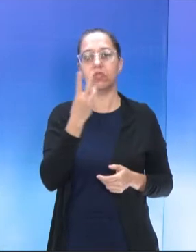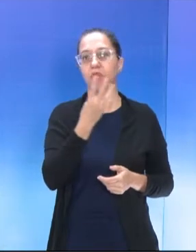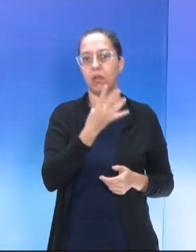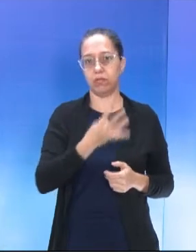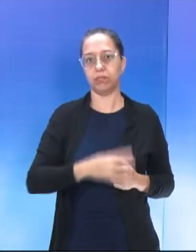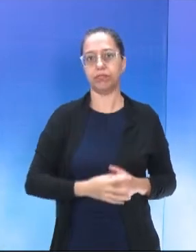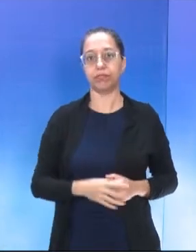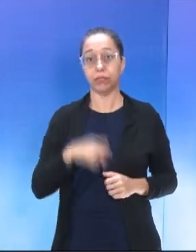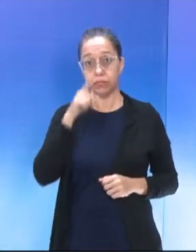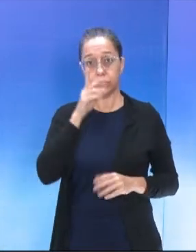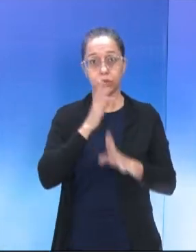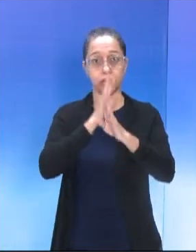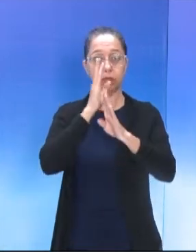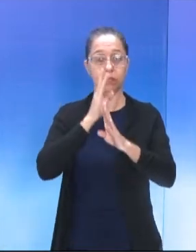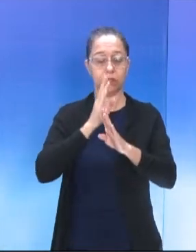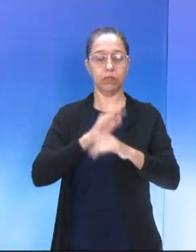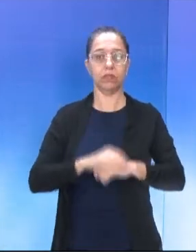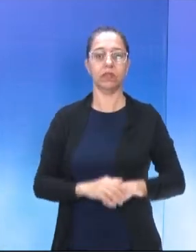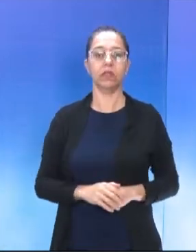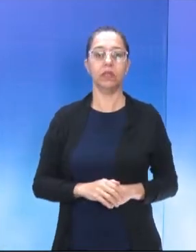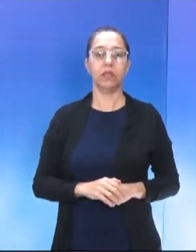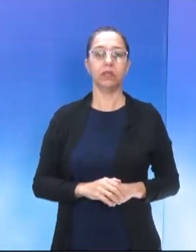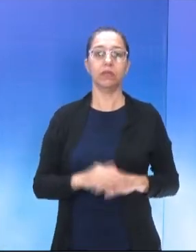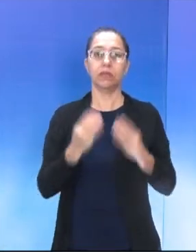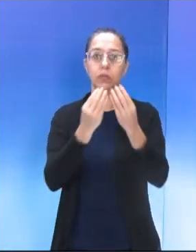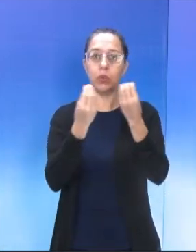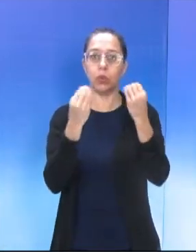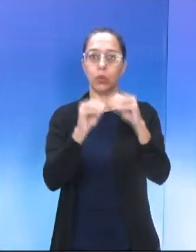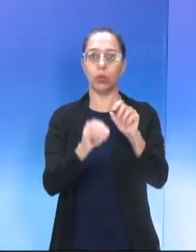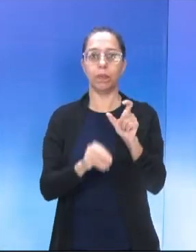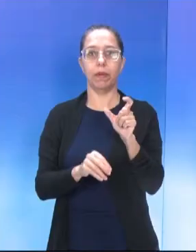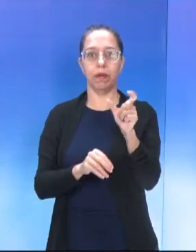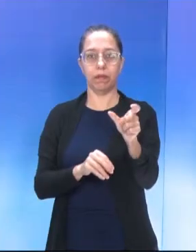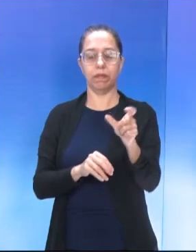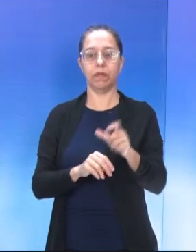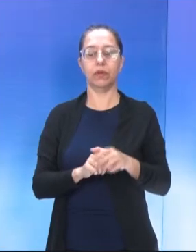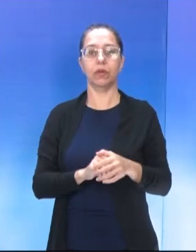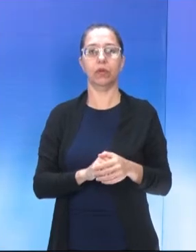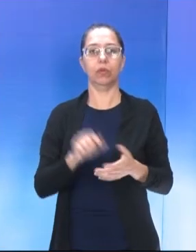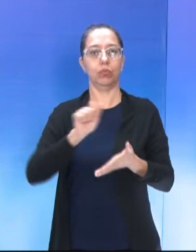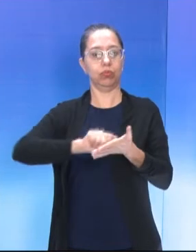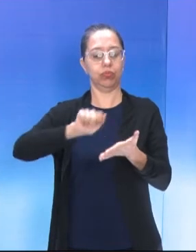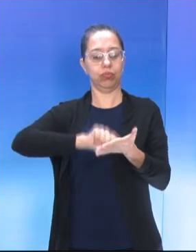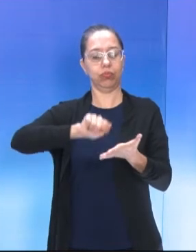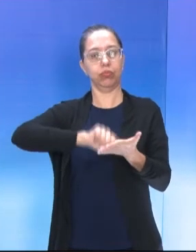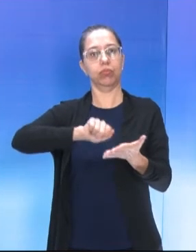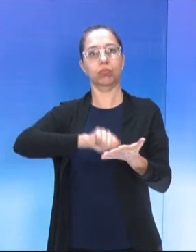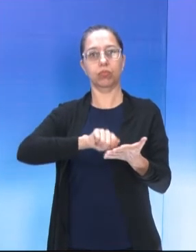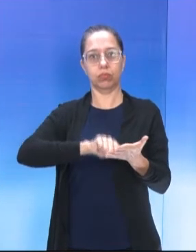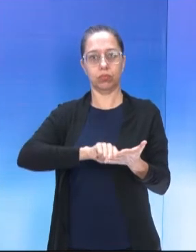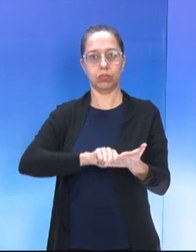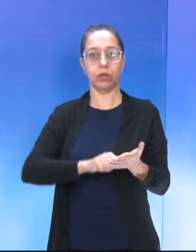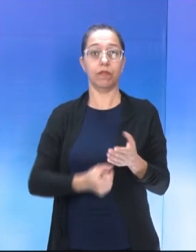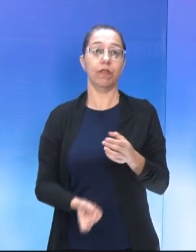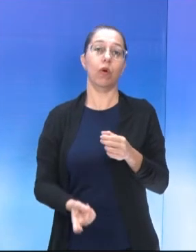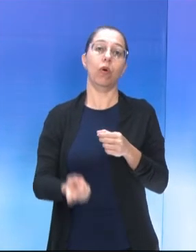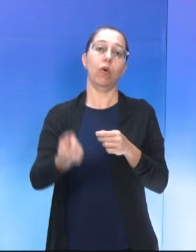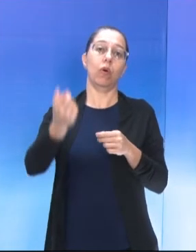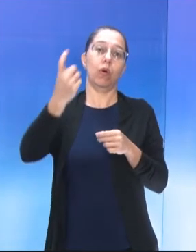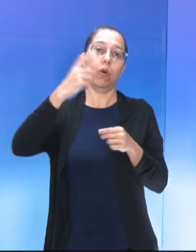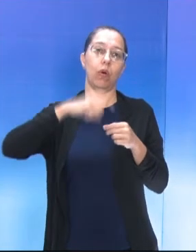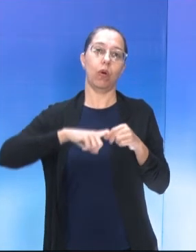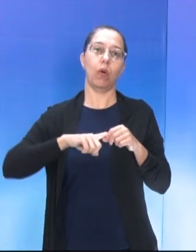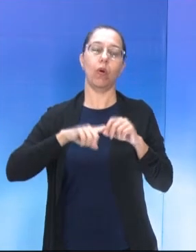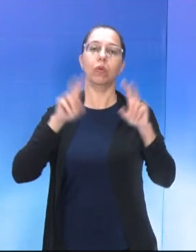você consegue encontrar, ok? Depois que você colocou essa conjunção, você escreve novamente o tema, volta ao tema.